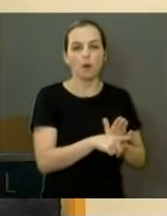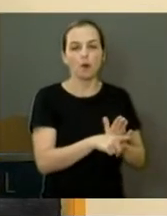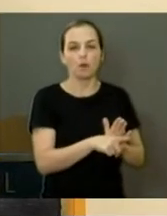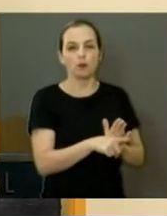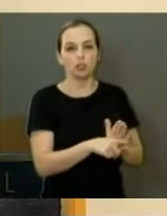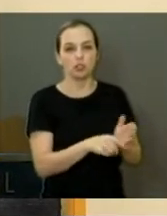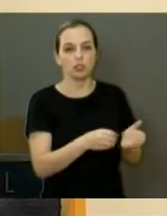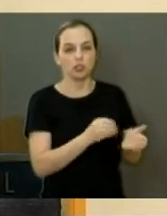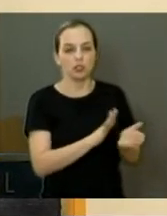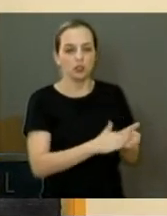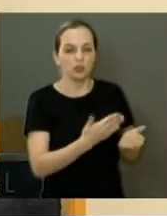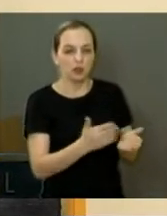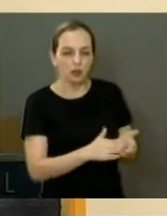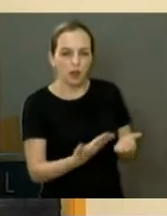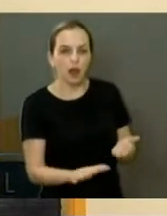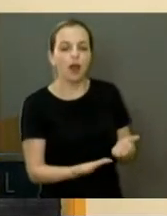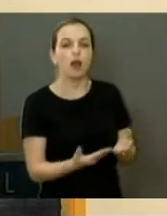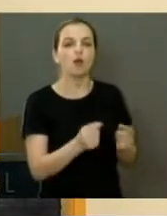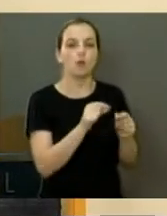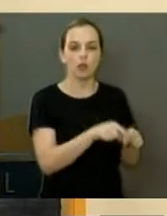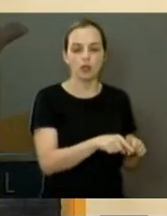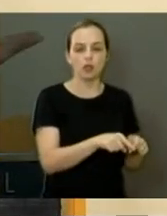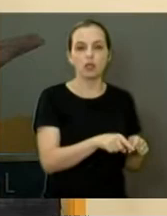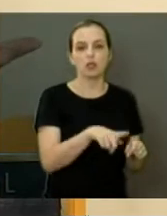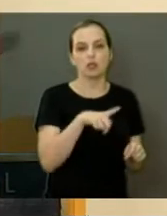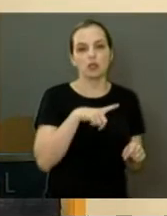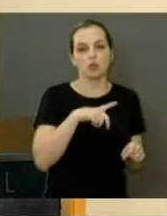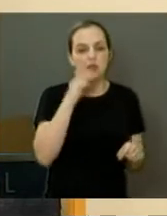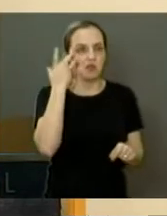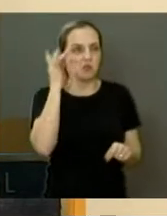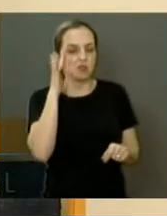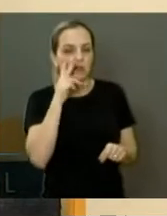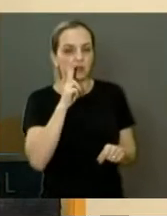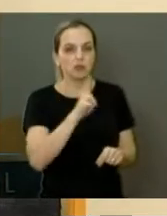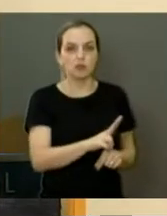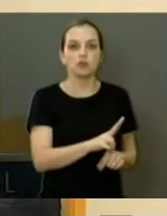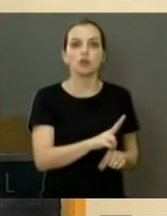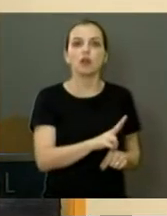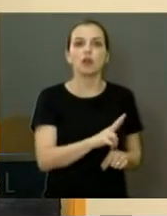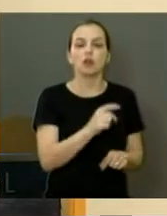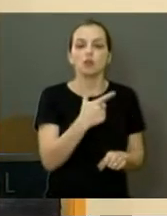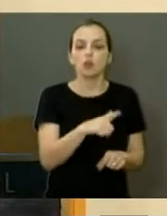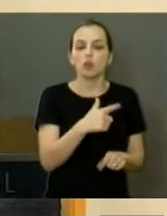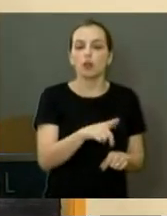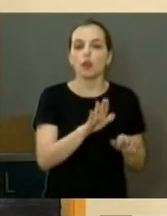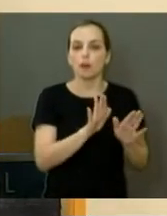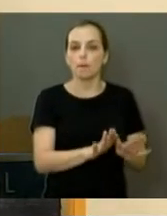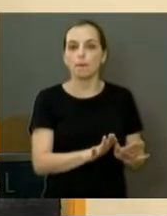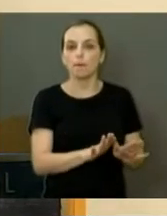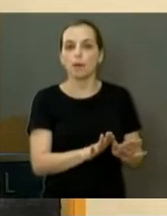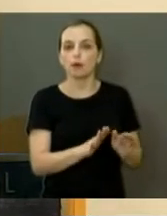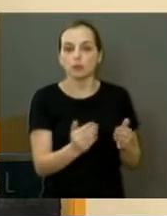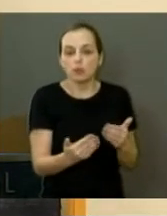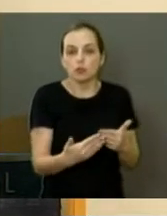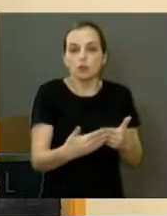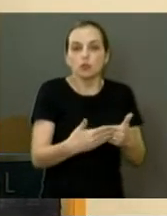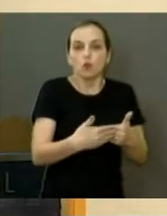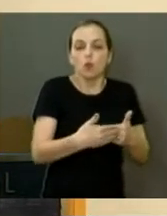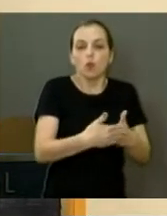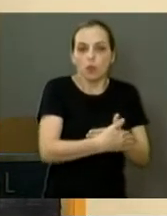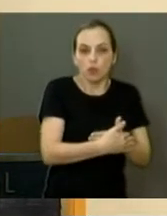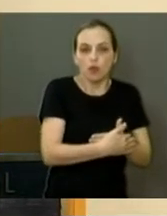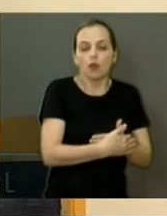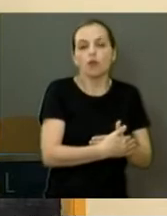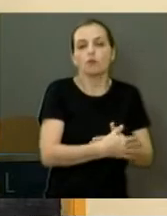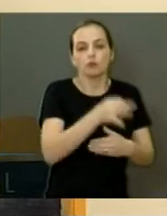foi instalar uma banca de jornal ali, não sei se alguém dos vereadores já viu, aquela banca está desativada, só serve para esconderijo de droga e arma lá embaixo